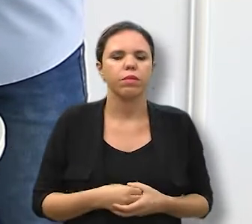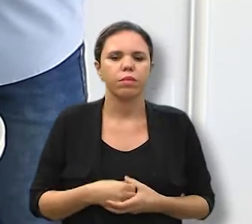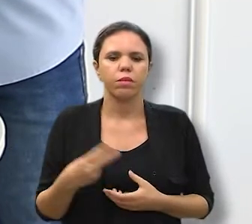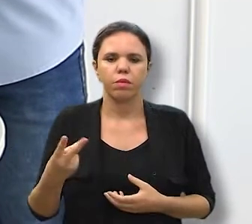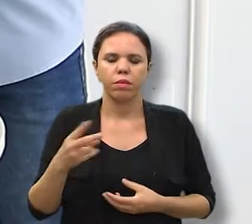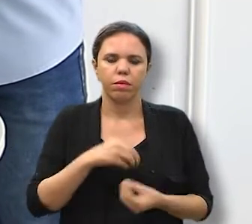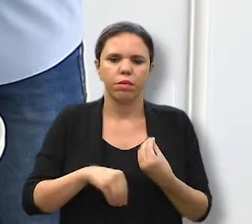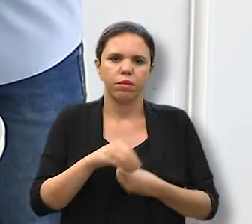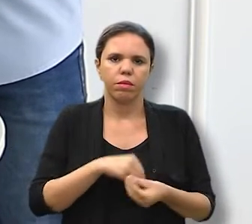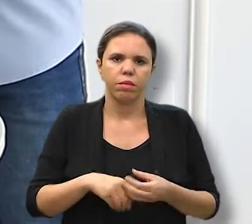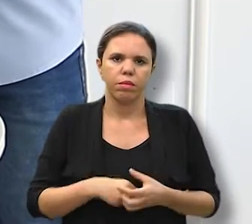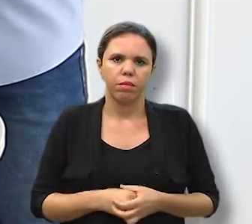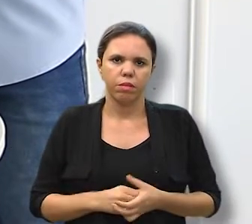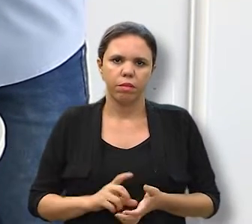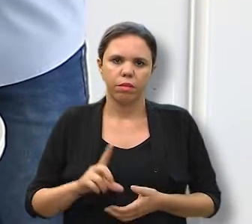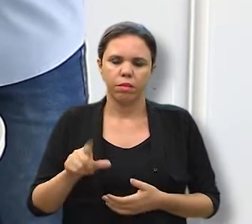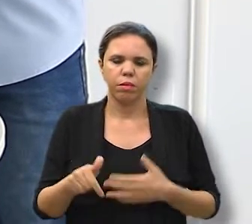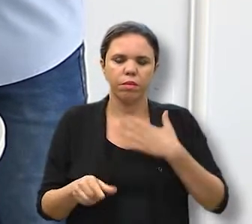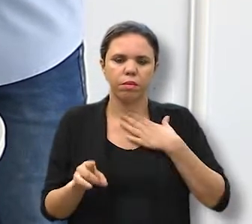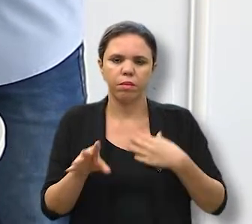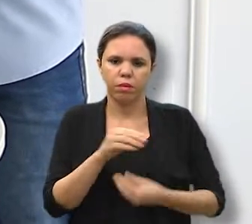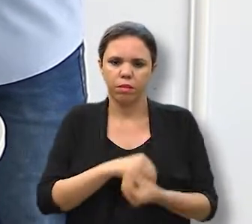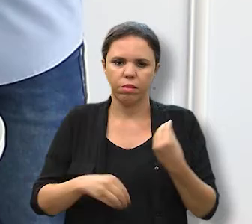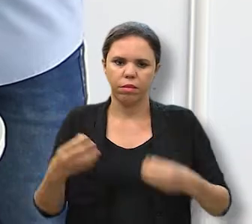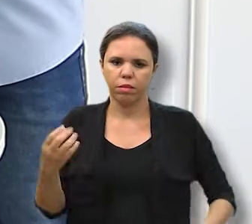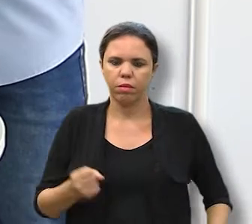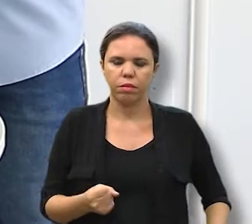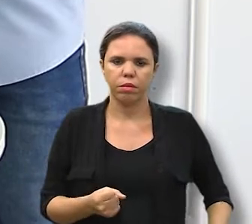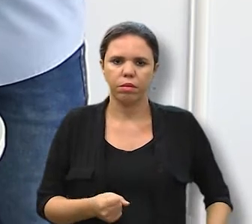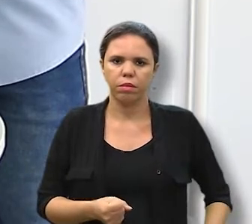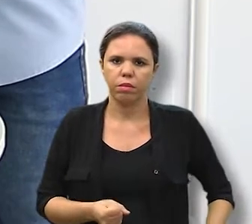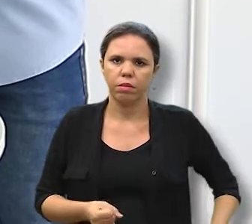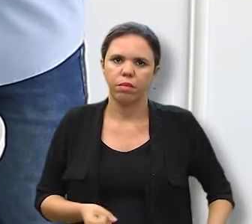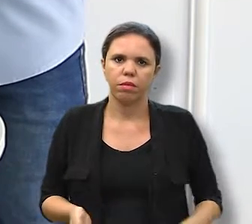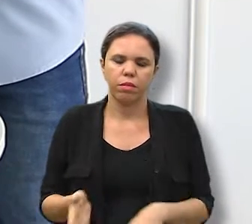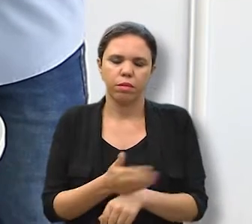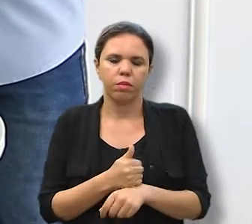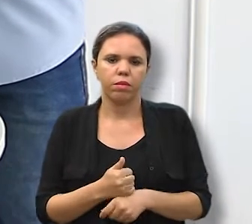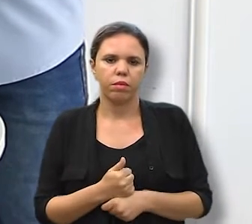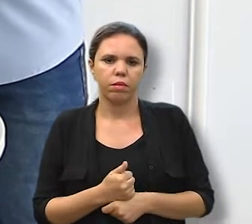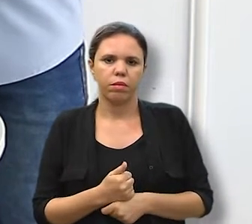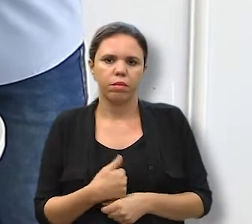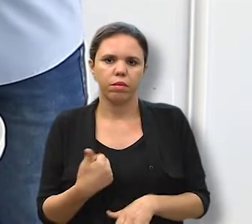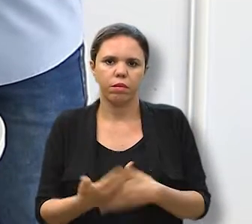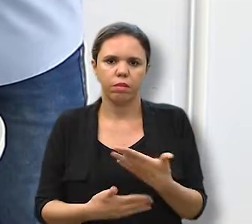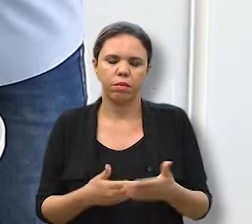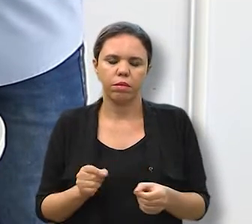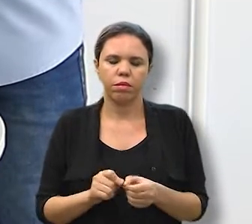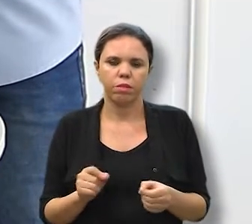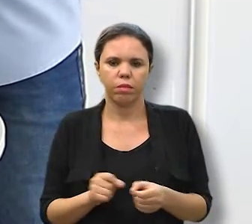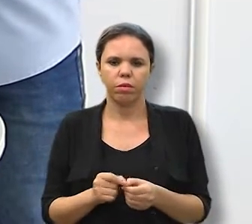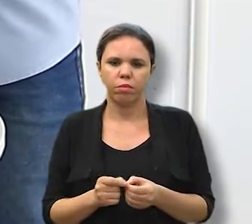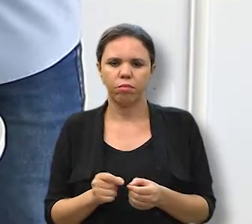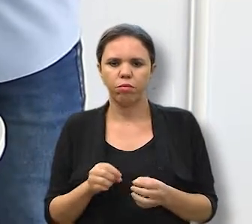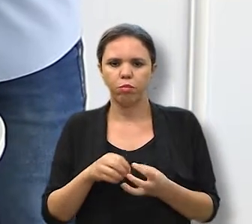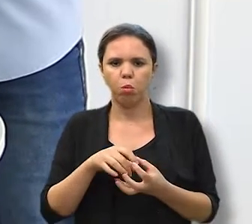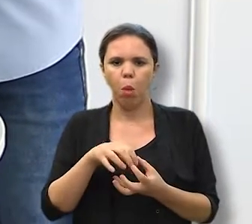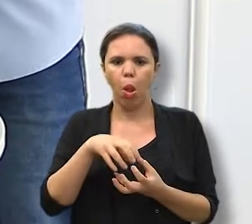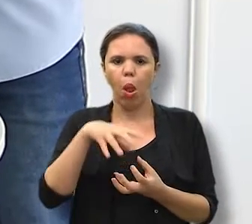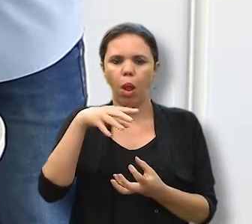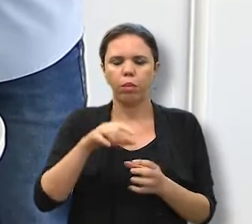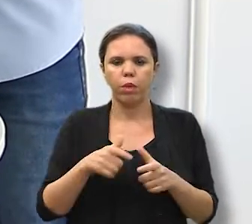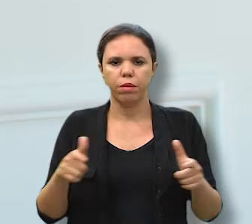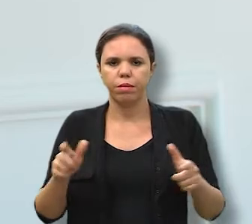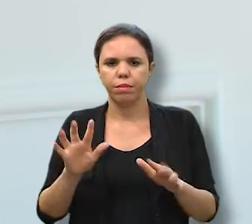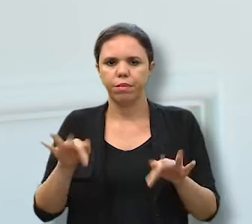dois ingredientes. Para depois só misturar o leite. Porque se você mistura o leite antes, a tendência de você fazer espuma é maior. Então deixa